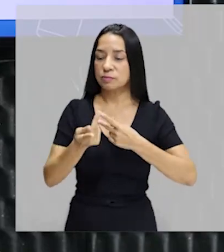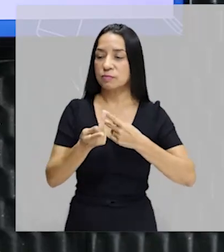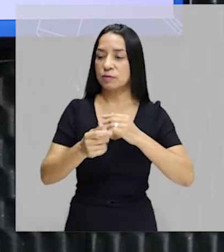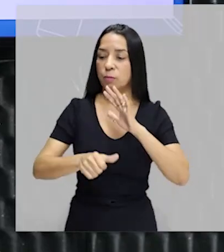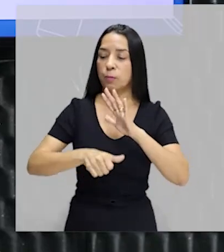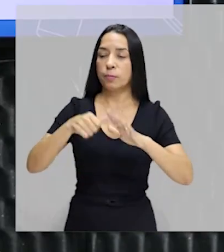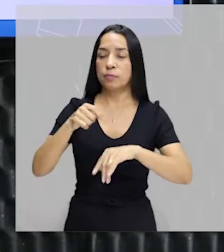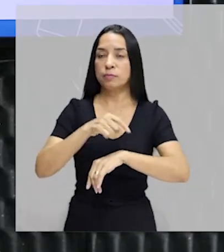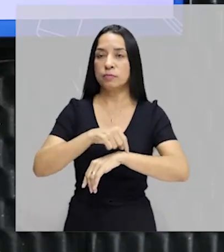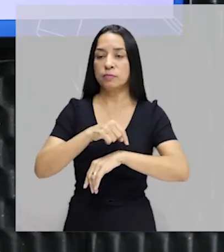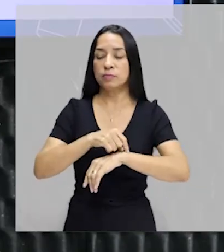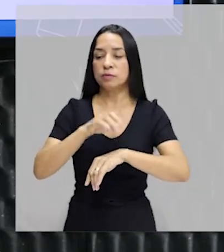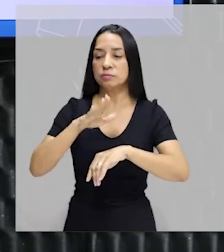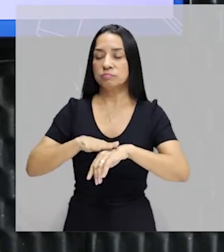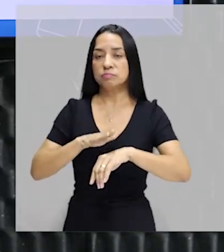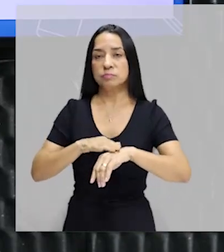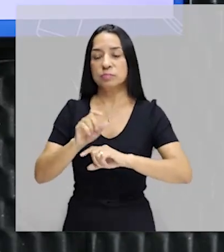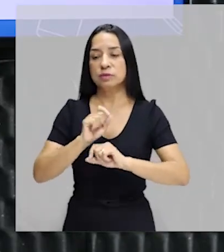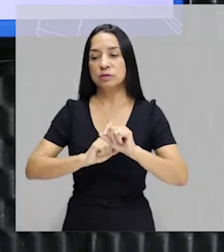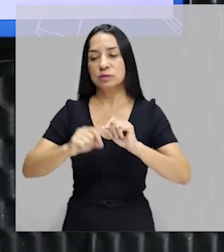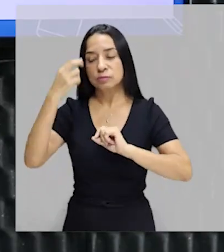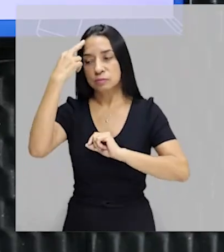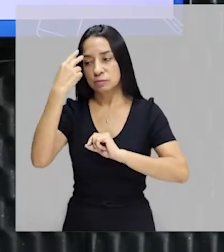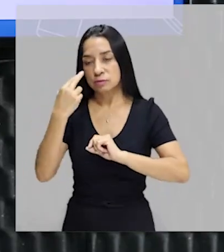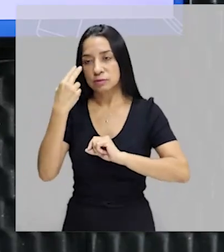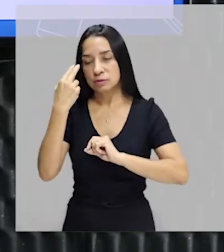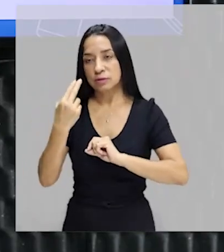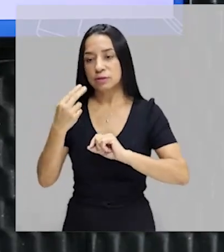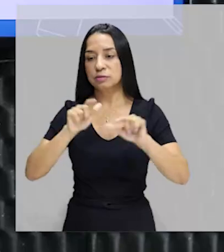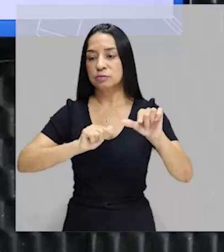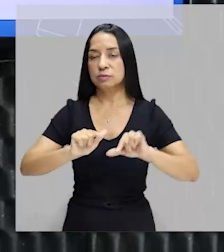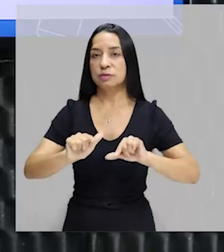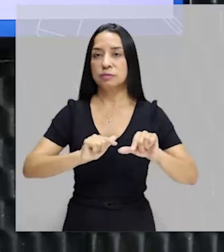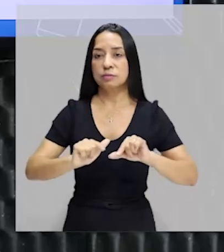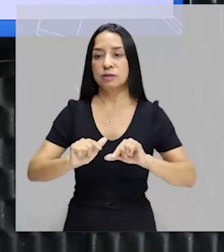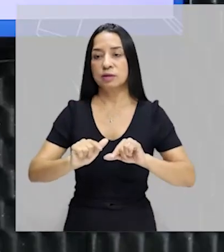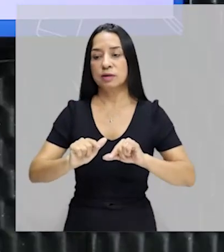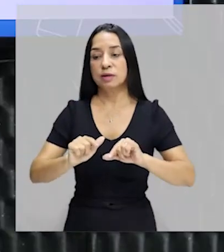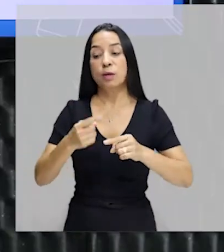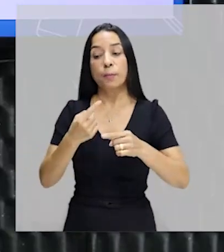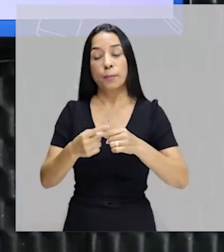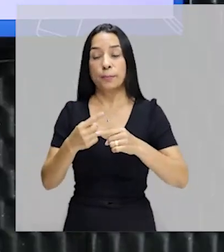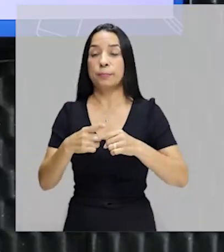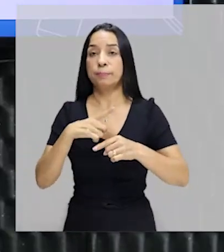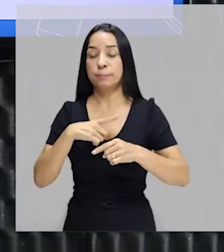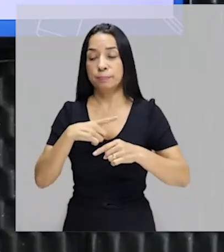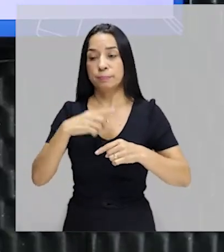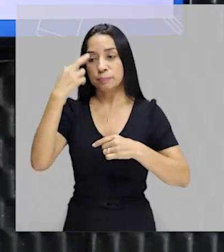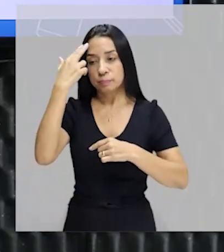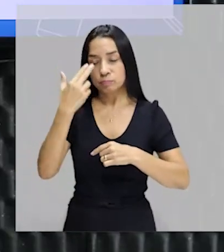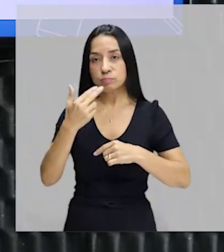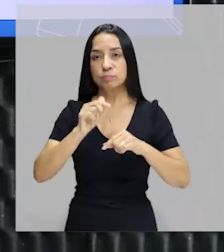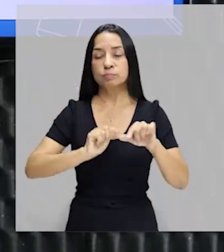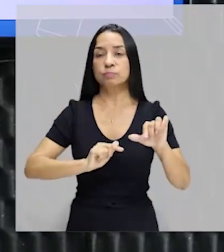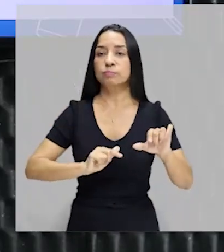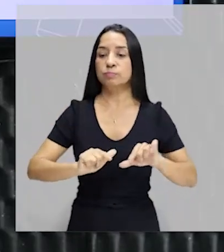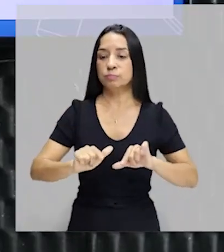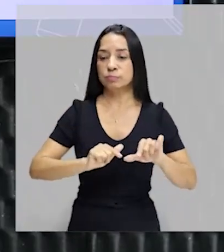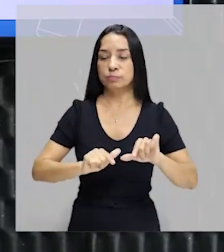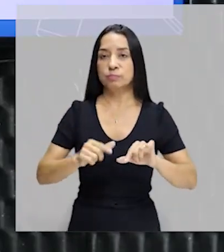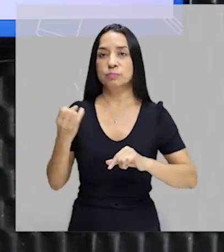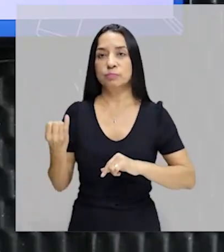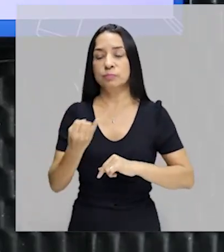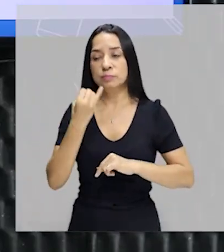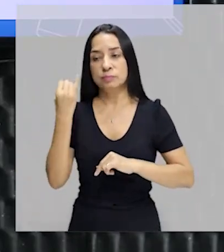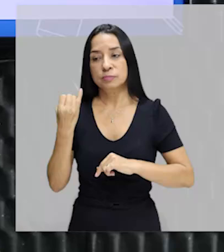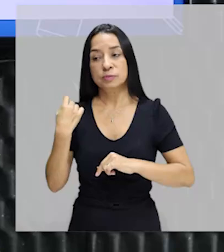momento da chamada historicidade do trabalho, porque há uma história do trabalho, e é importante que